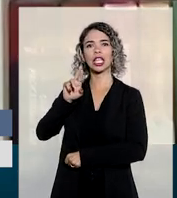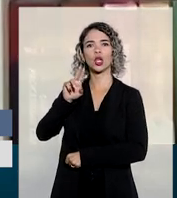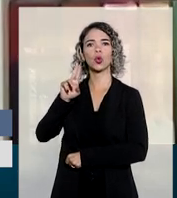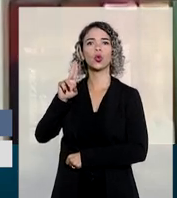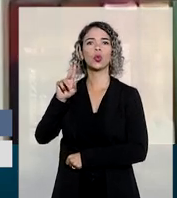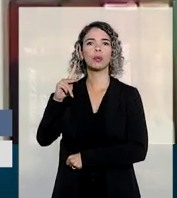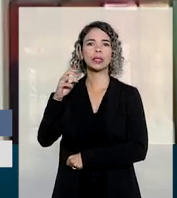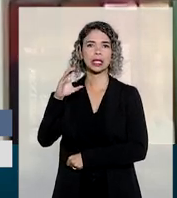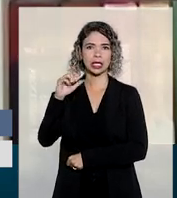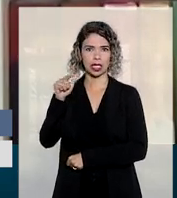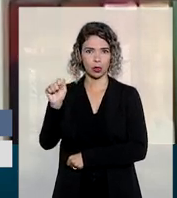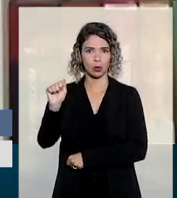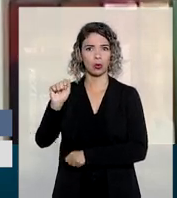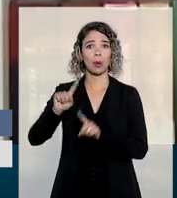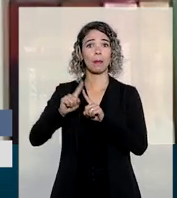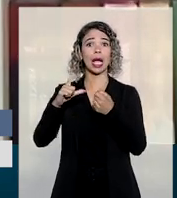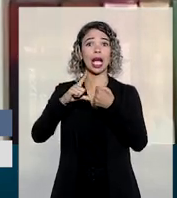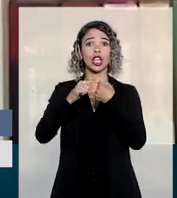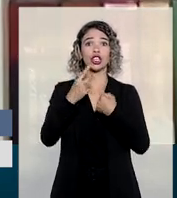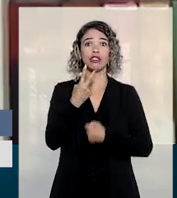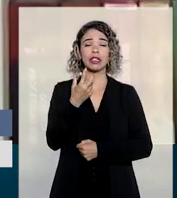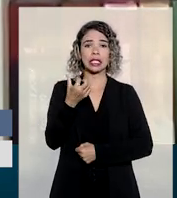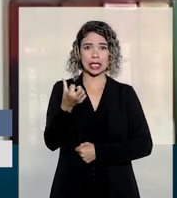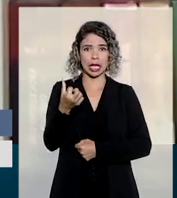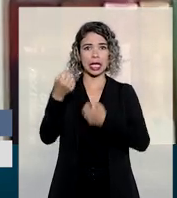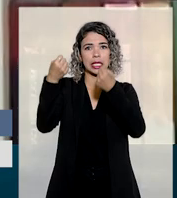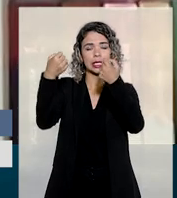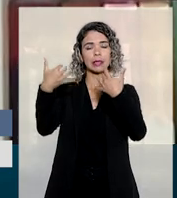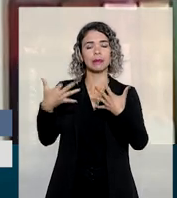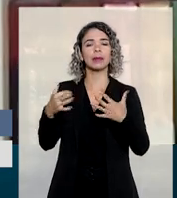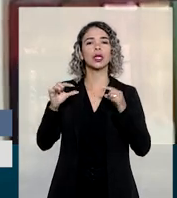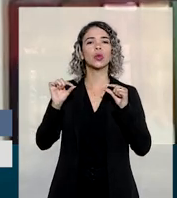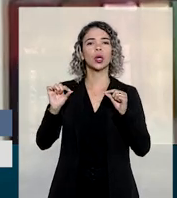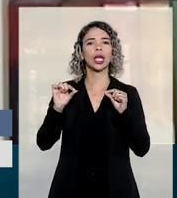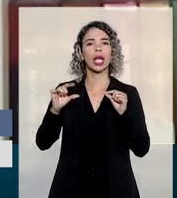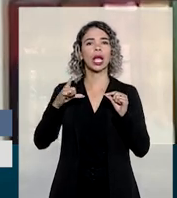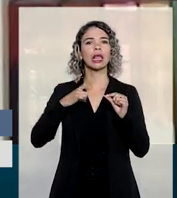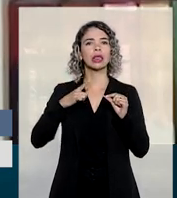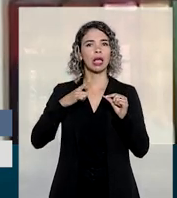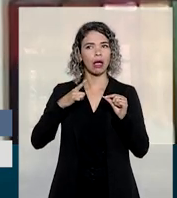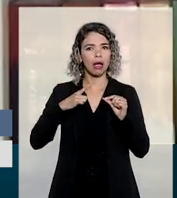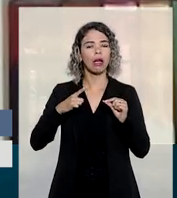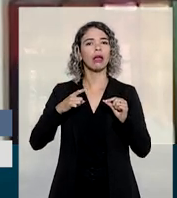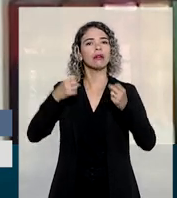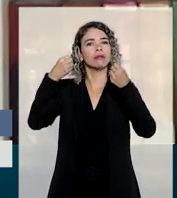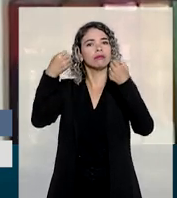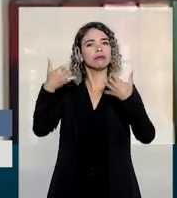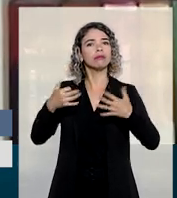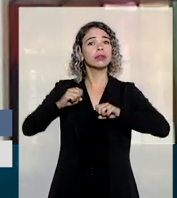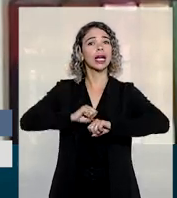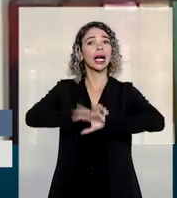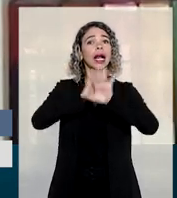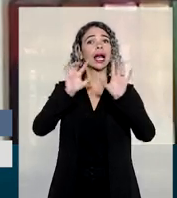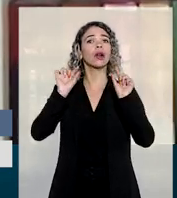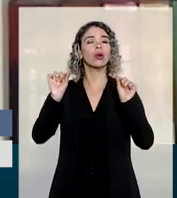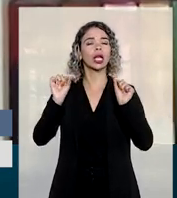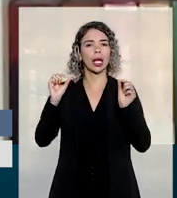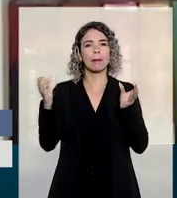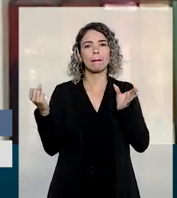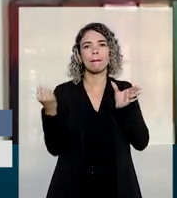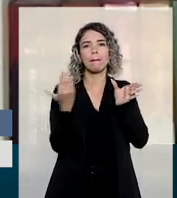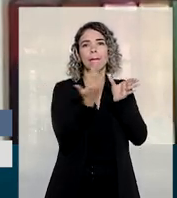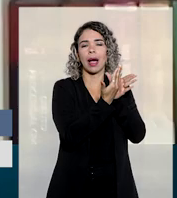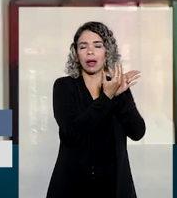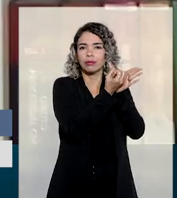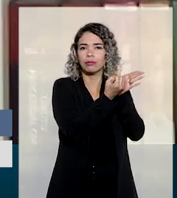artigo 1026, que trata dessa disposição, ele traz uma disposição bastante ampla para dizer que os embargos